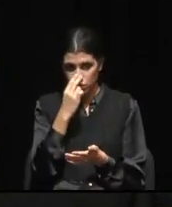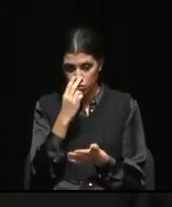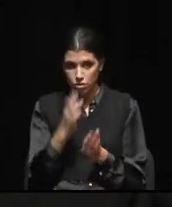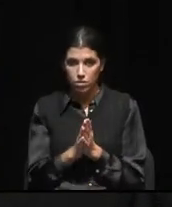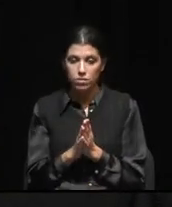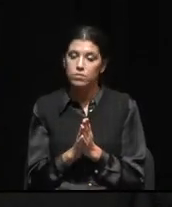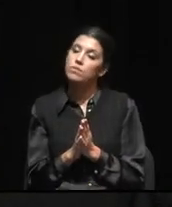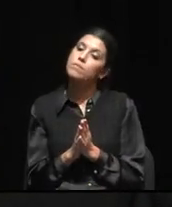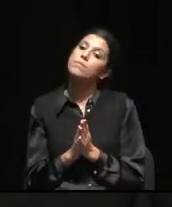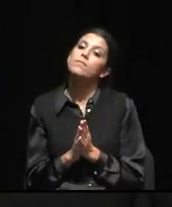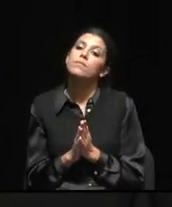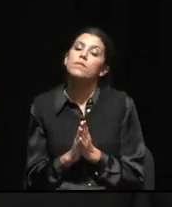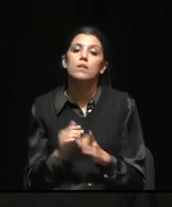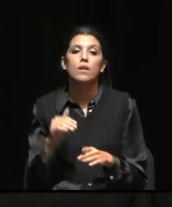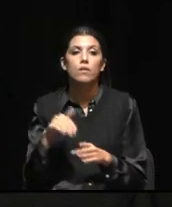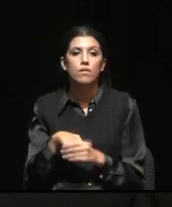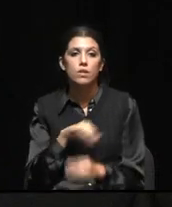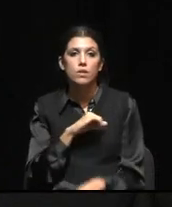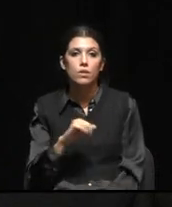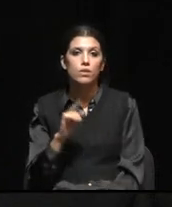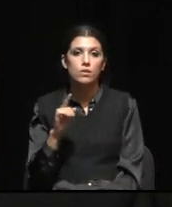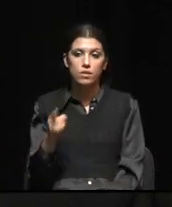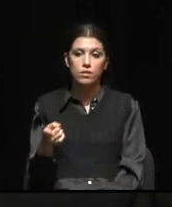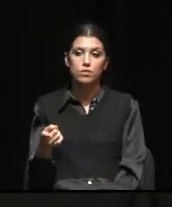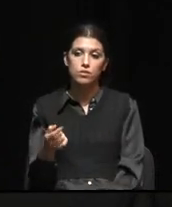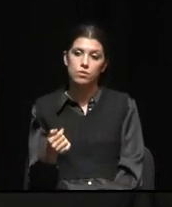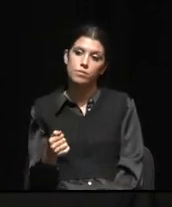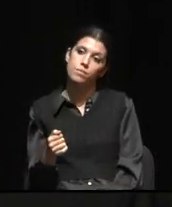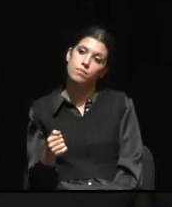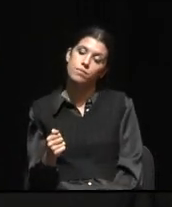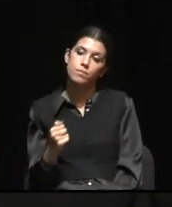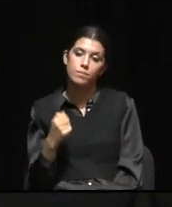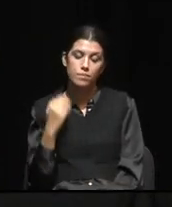históricos quem Vota contra